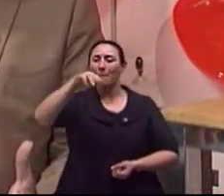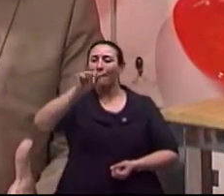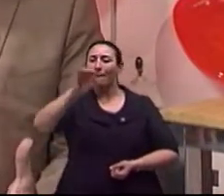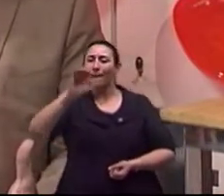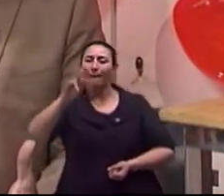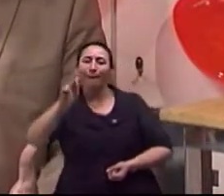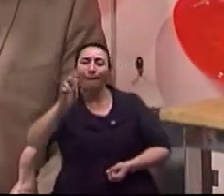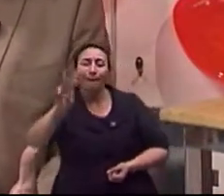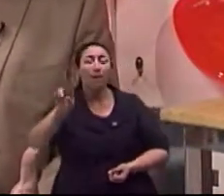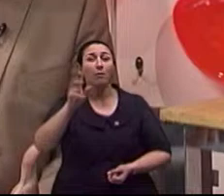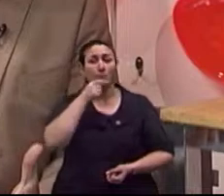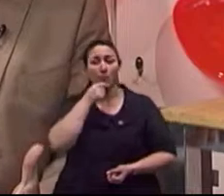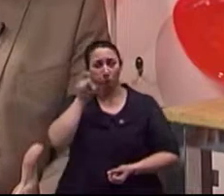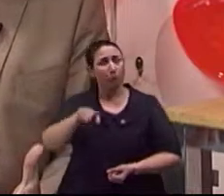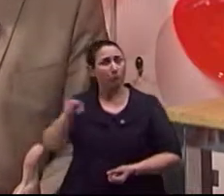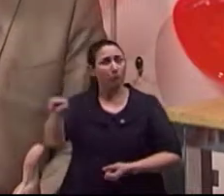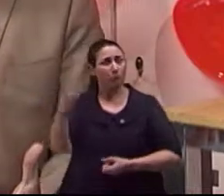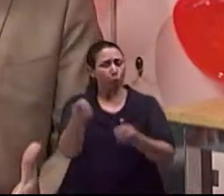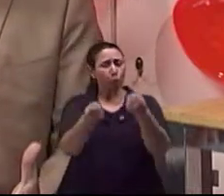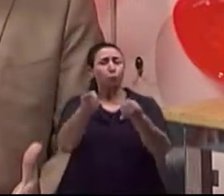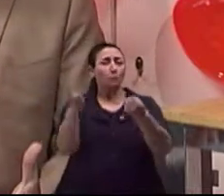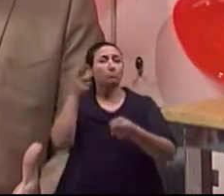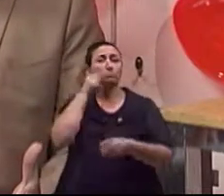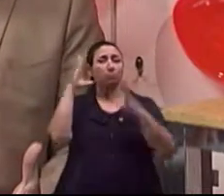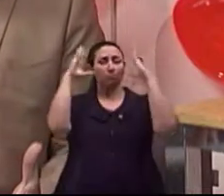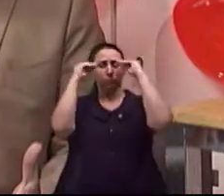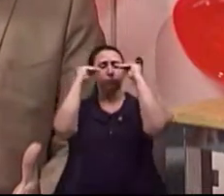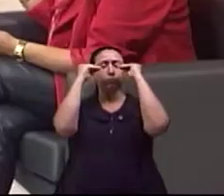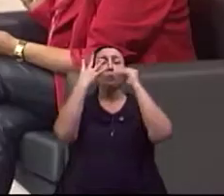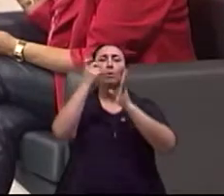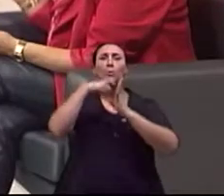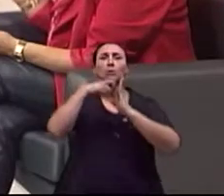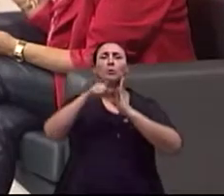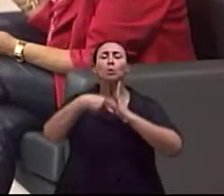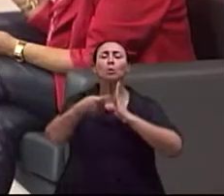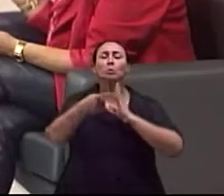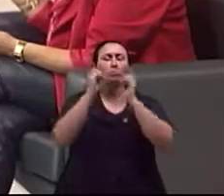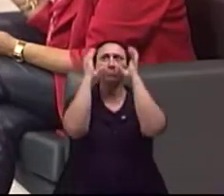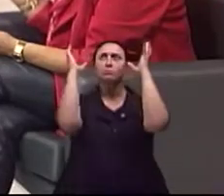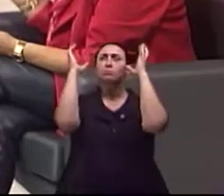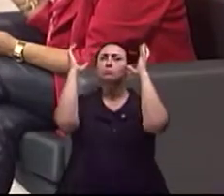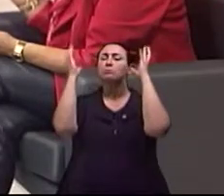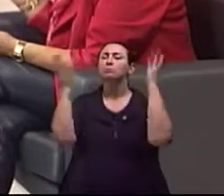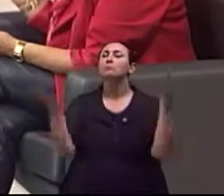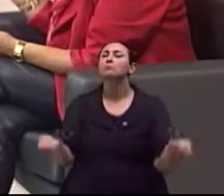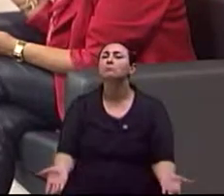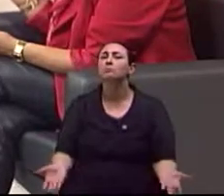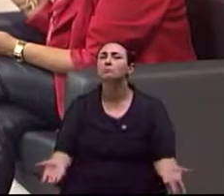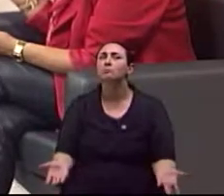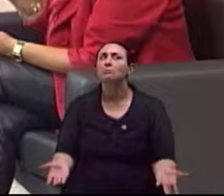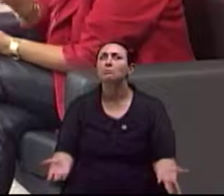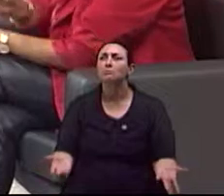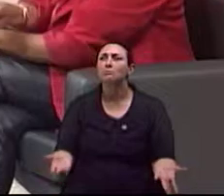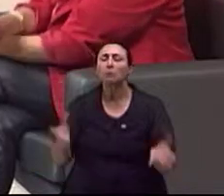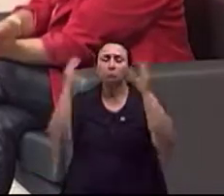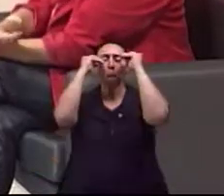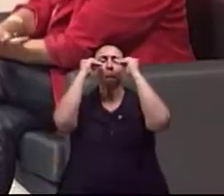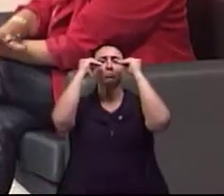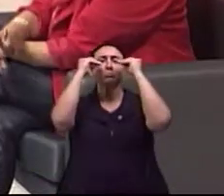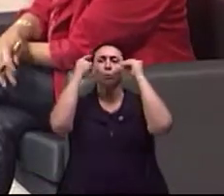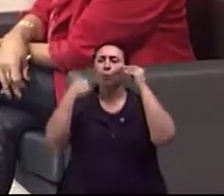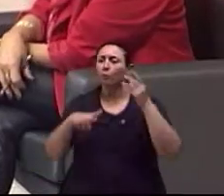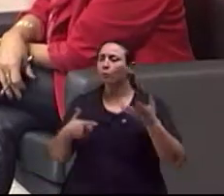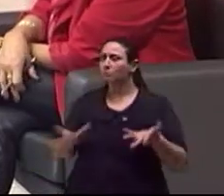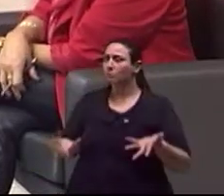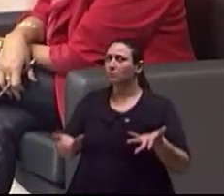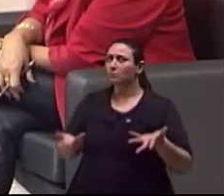começa a se despertar e que volta de alguma maneira ou seja ela esteve ali todo o tempo de alguma maneira sim só que nós não estamos dentro